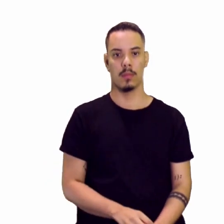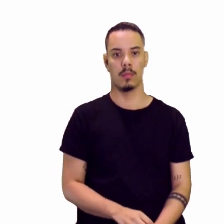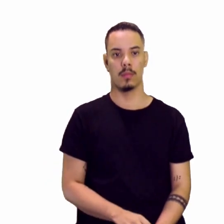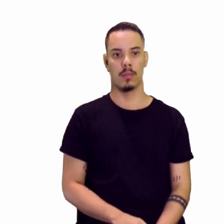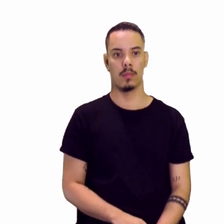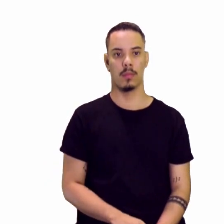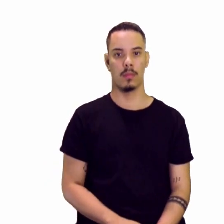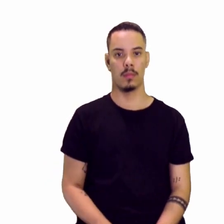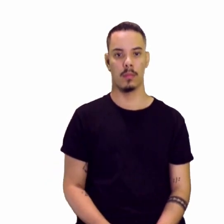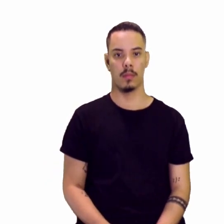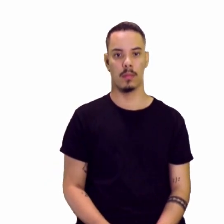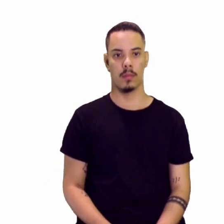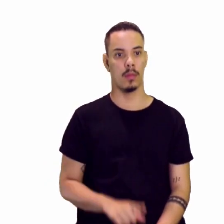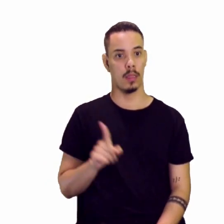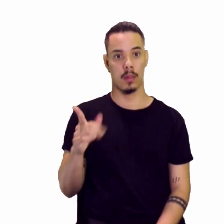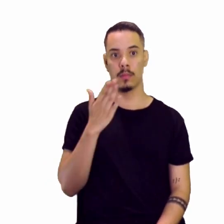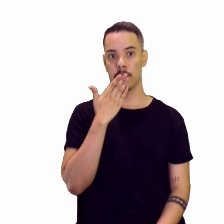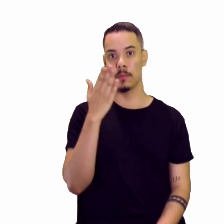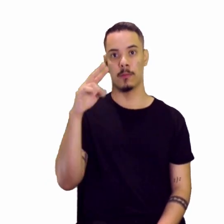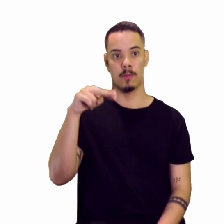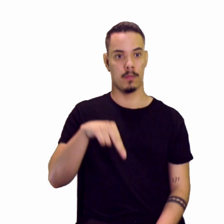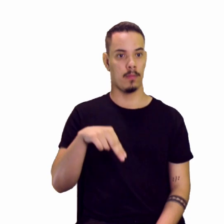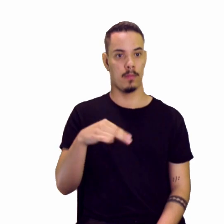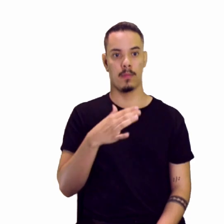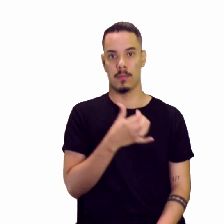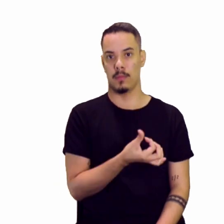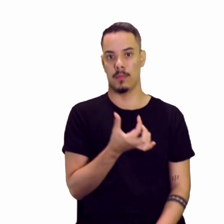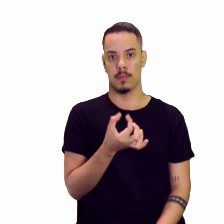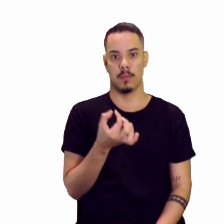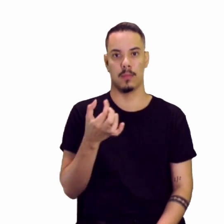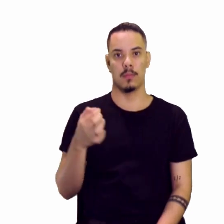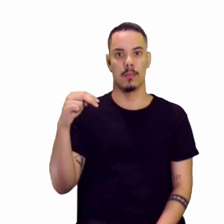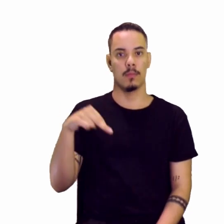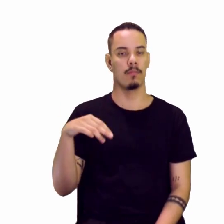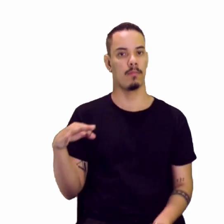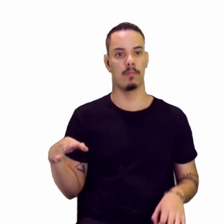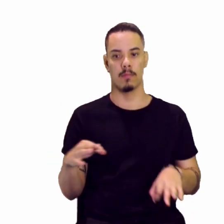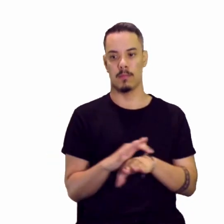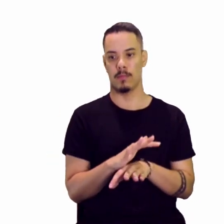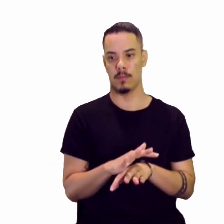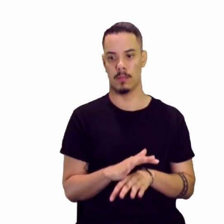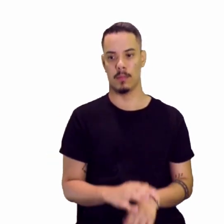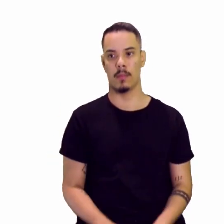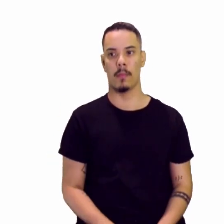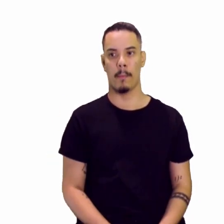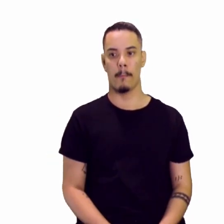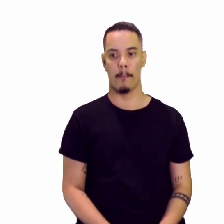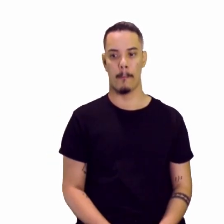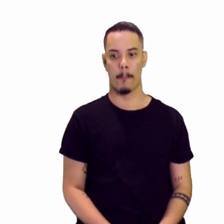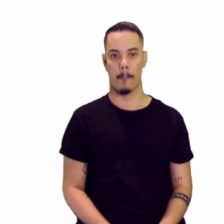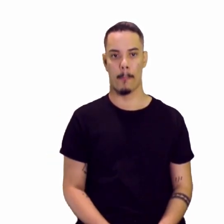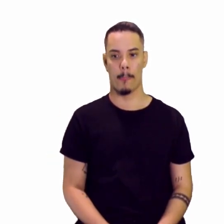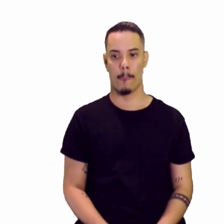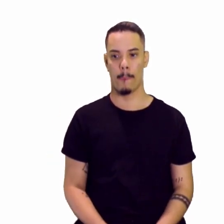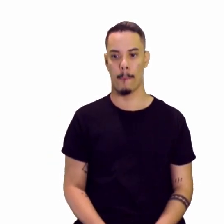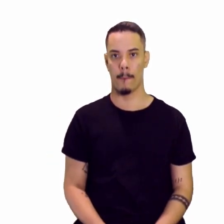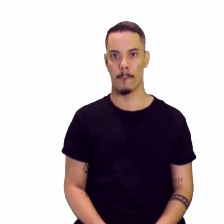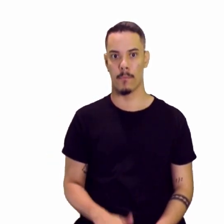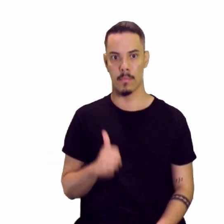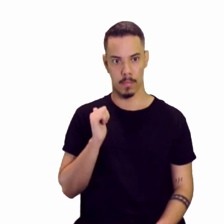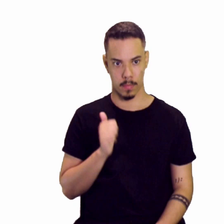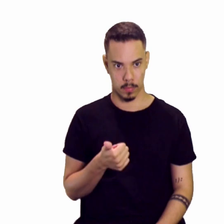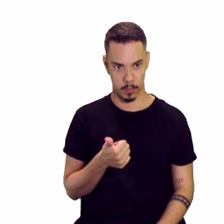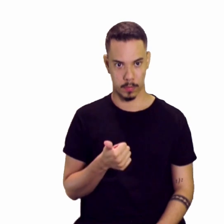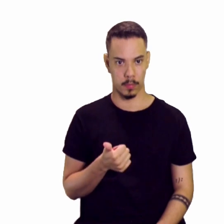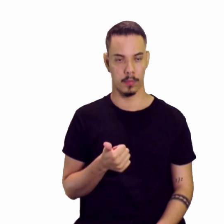científica, né, 6 vezes 10 ao quadrado, mas aqui não pediu, então não vai precisar. Ok, pessoal? Preocupar com a resposta, né? Isso, fechado